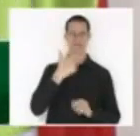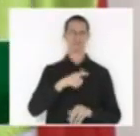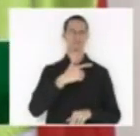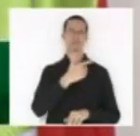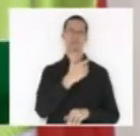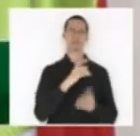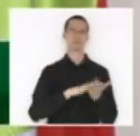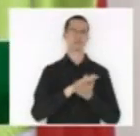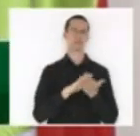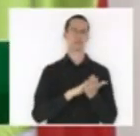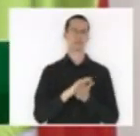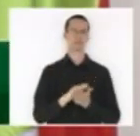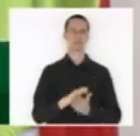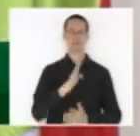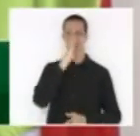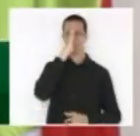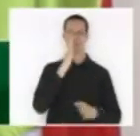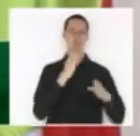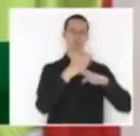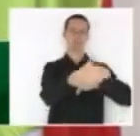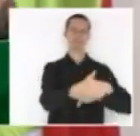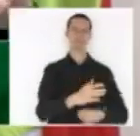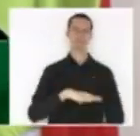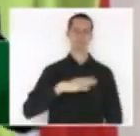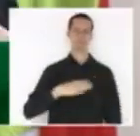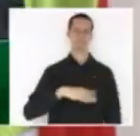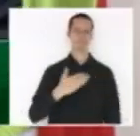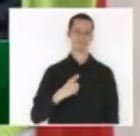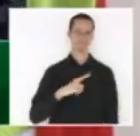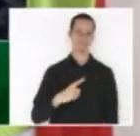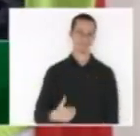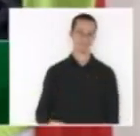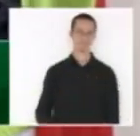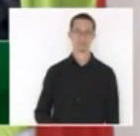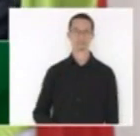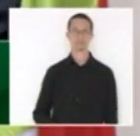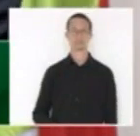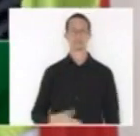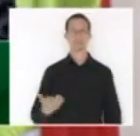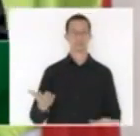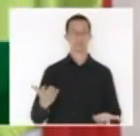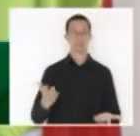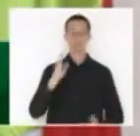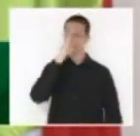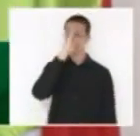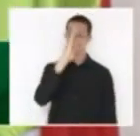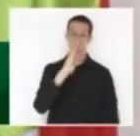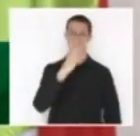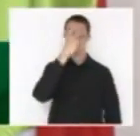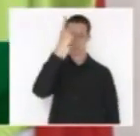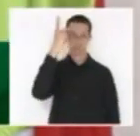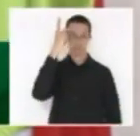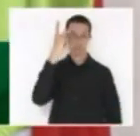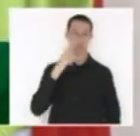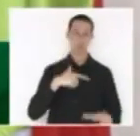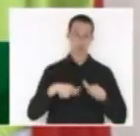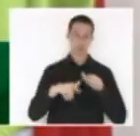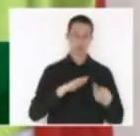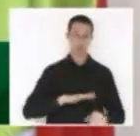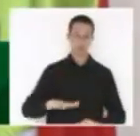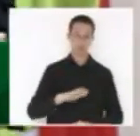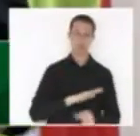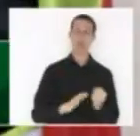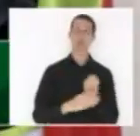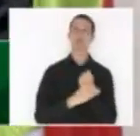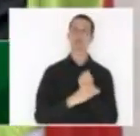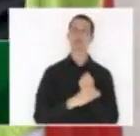porta para fazer o roubo. Então, imagine o profissional da segurança, que se ele estiver num local